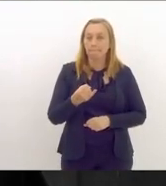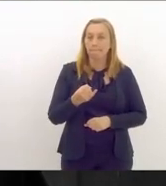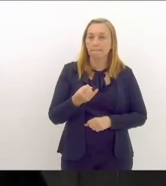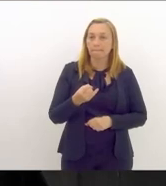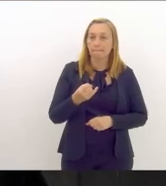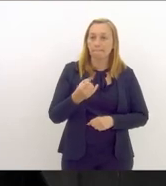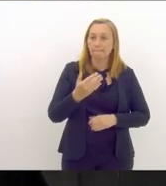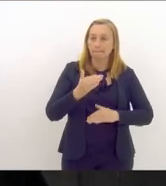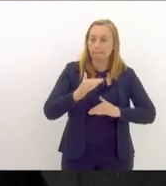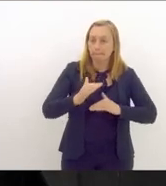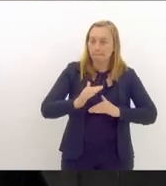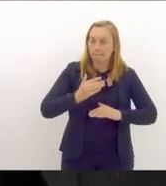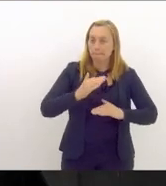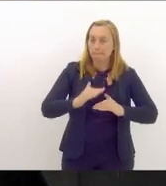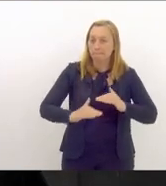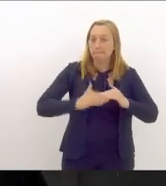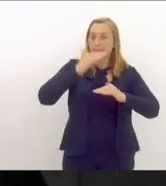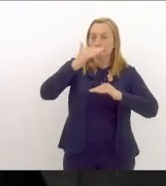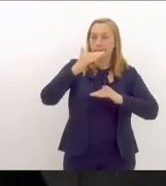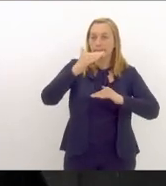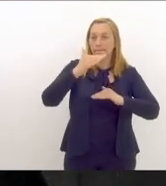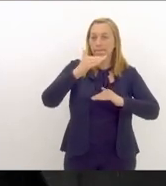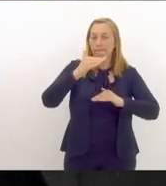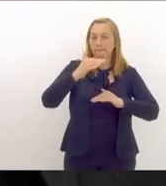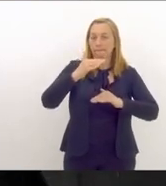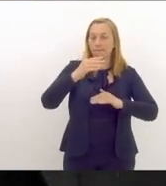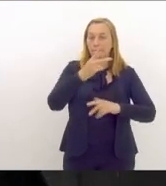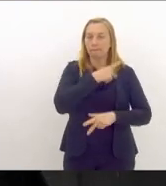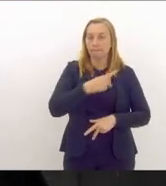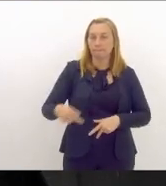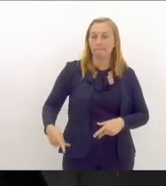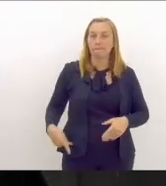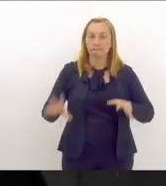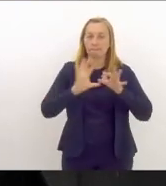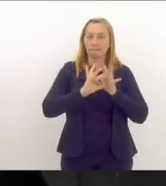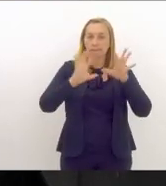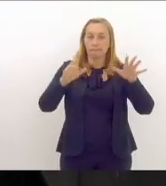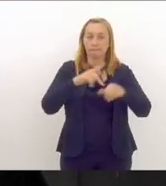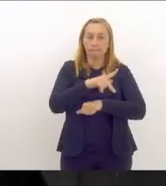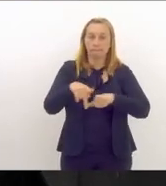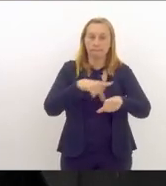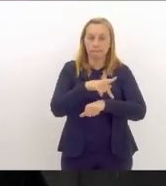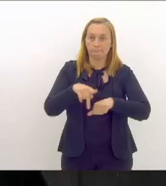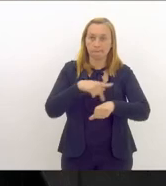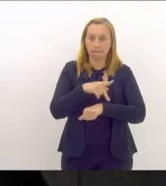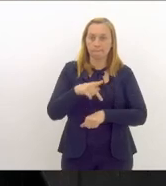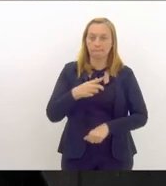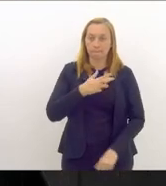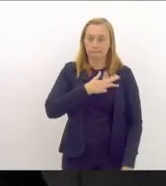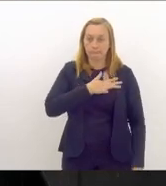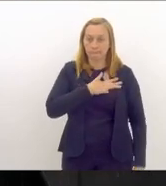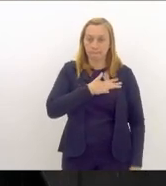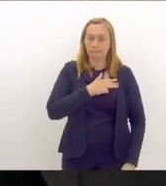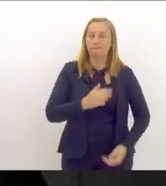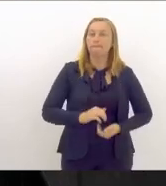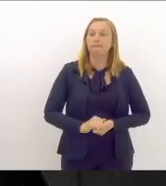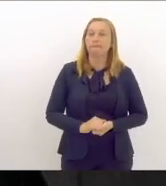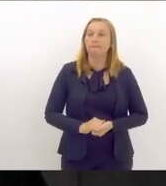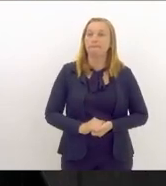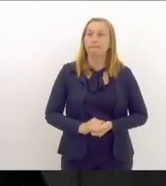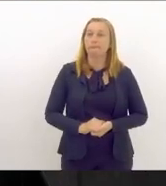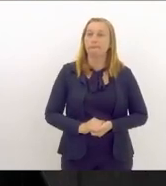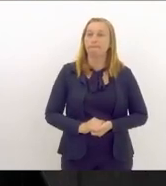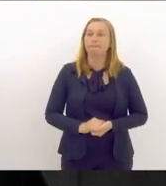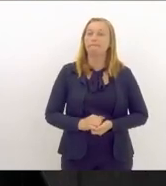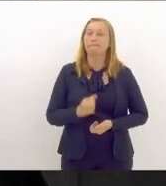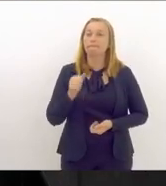vai subir ao Planalto o maior presidente da história da redemocratização do nosso país, Luiz Inácio Lula da Silva, e é isso